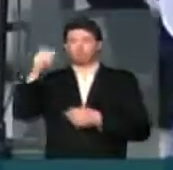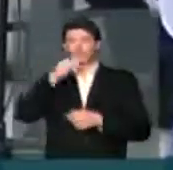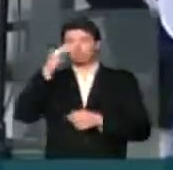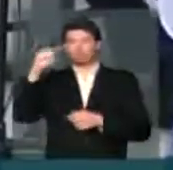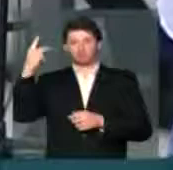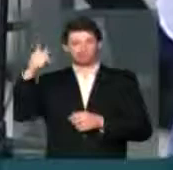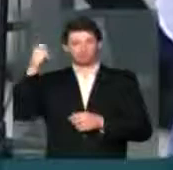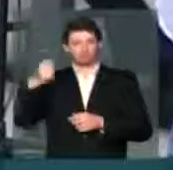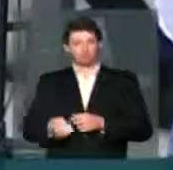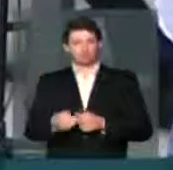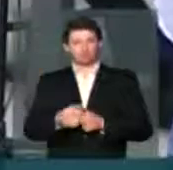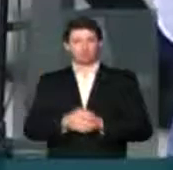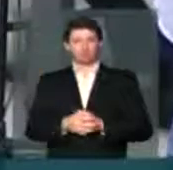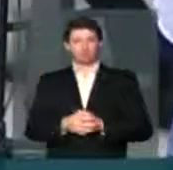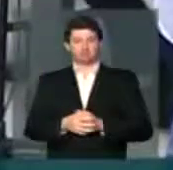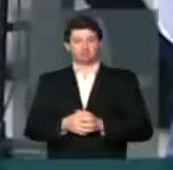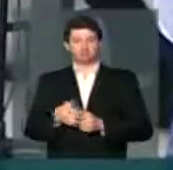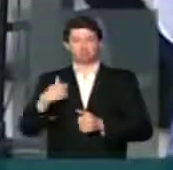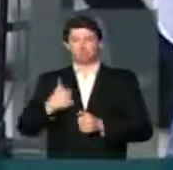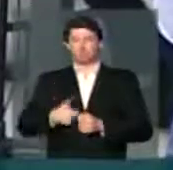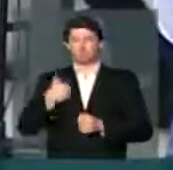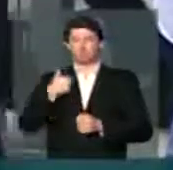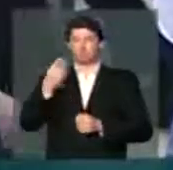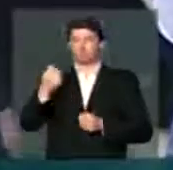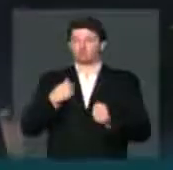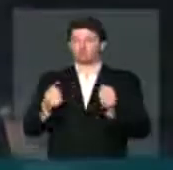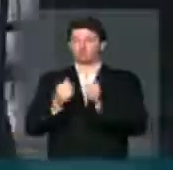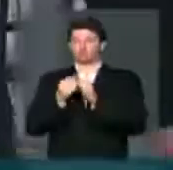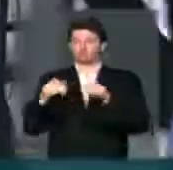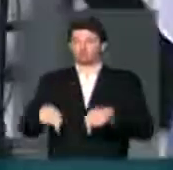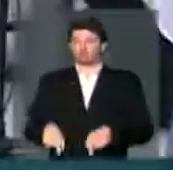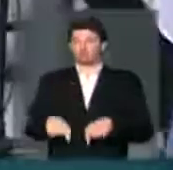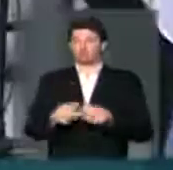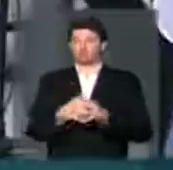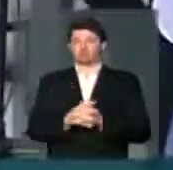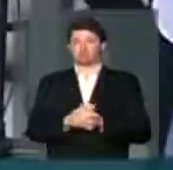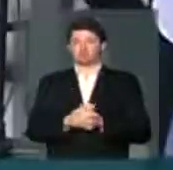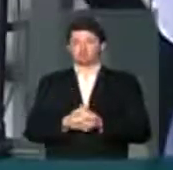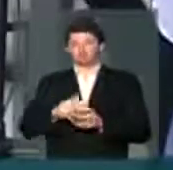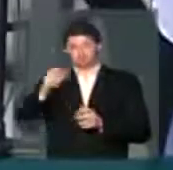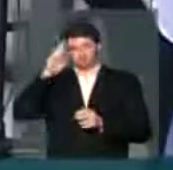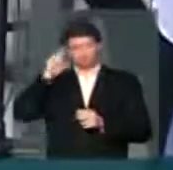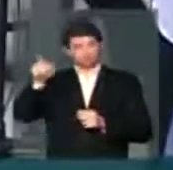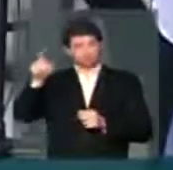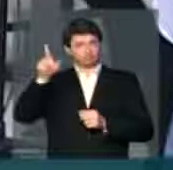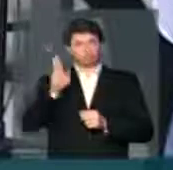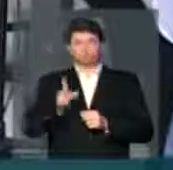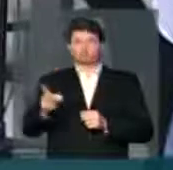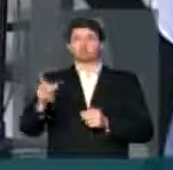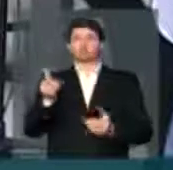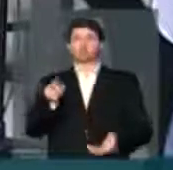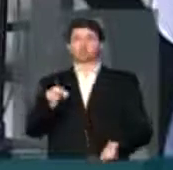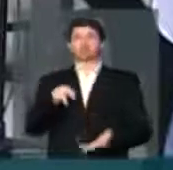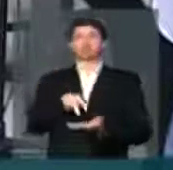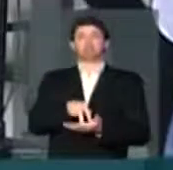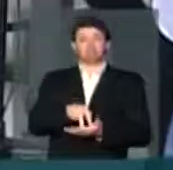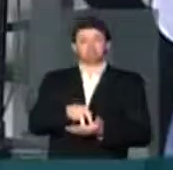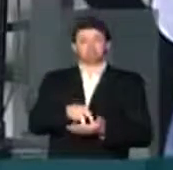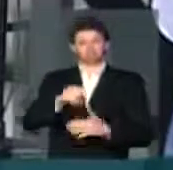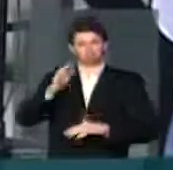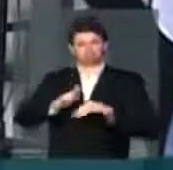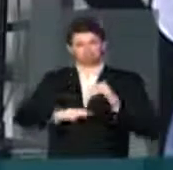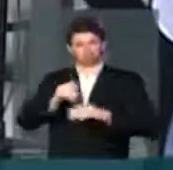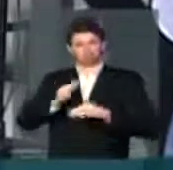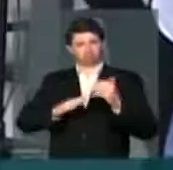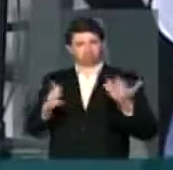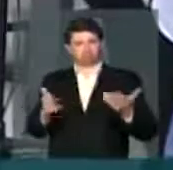posicionamentos firmes, e tenho muito orgulho de ser seu companheiro nessa legislatura. Vossa Excelência, como sempre, sobe à tribuna de forma